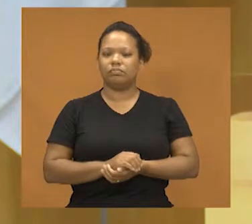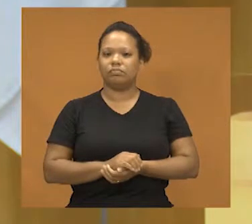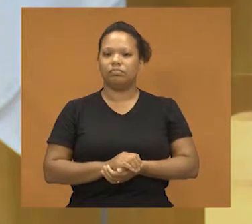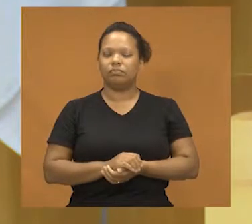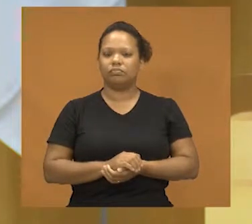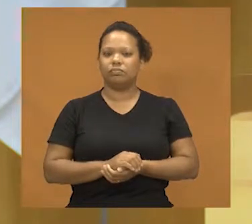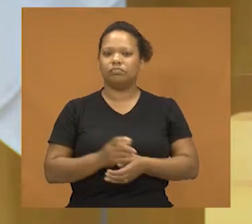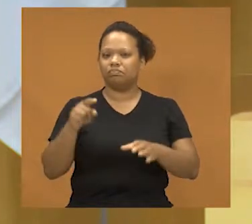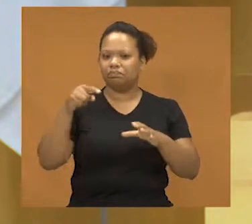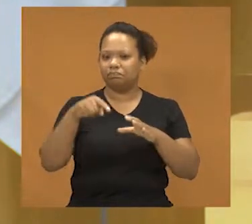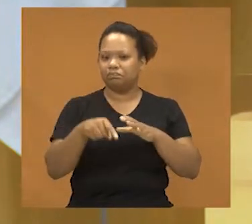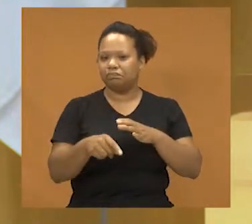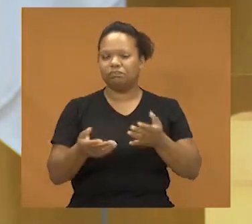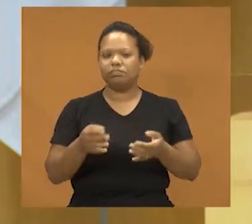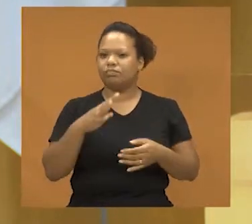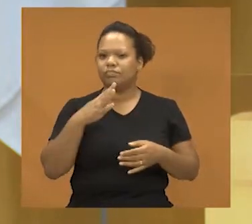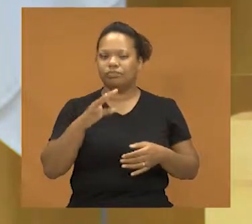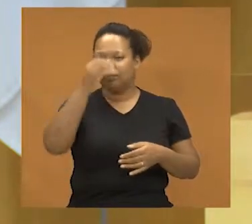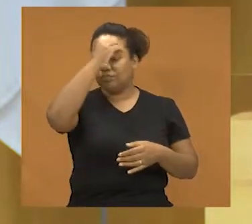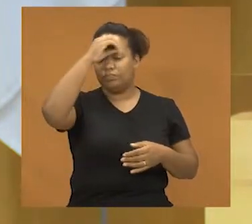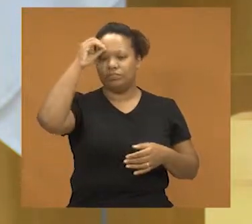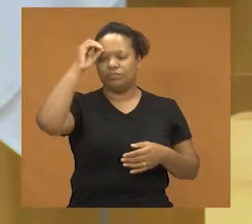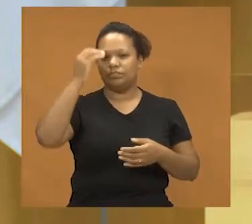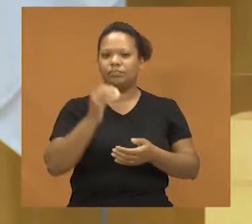tanta afinidade.